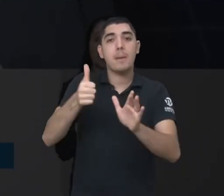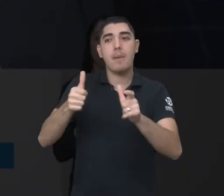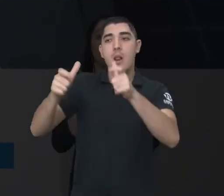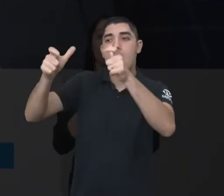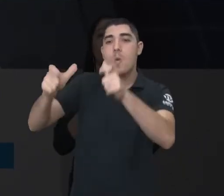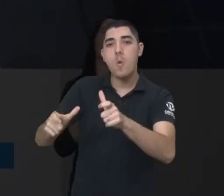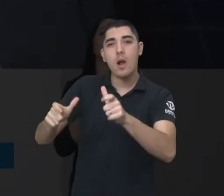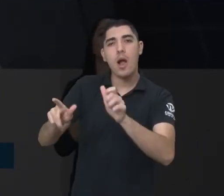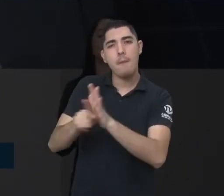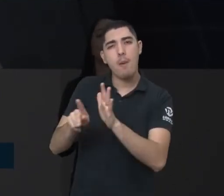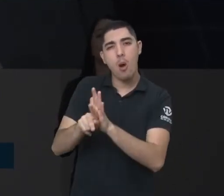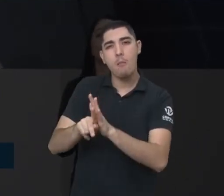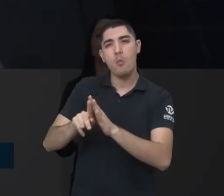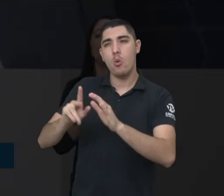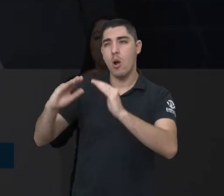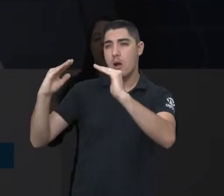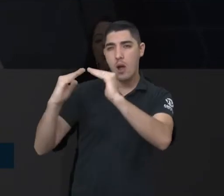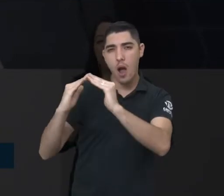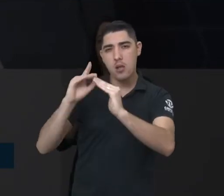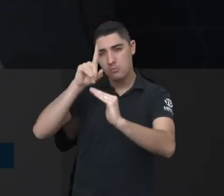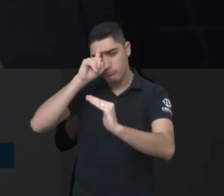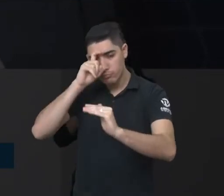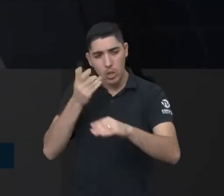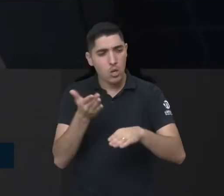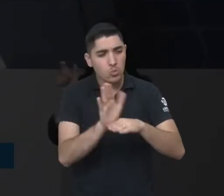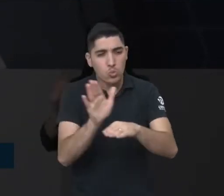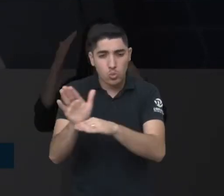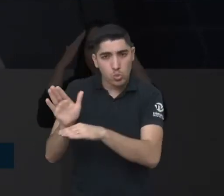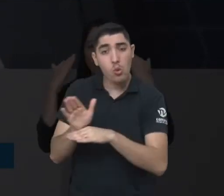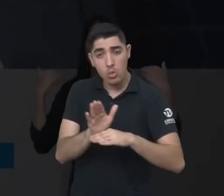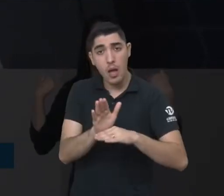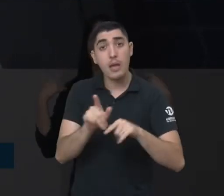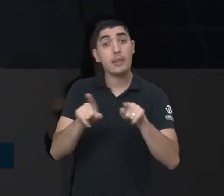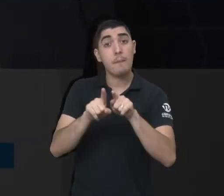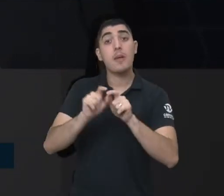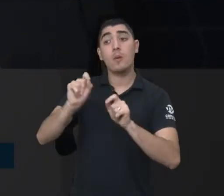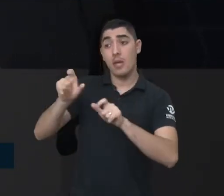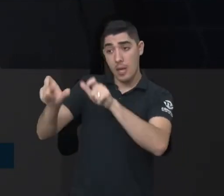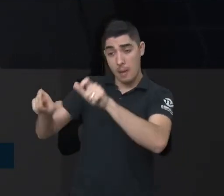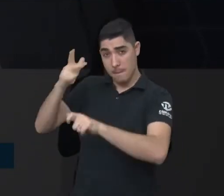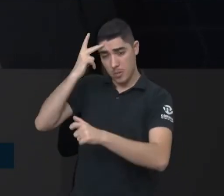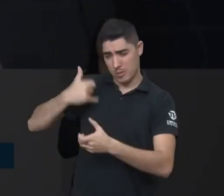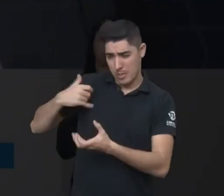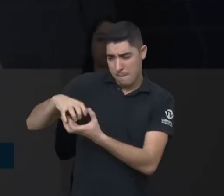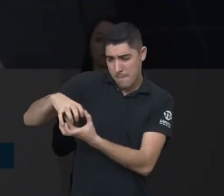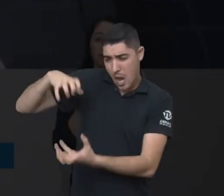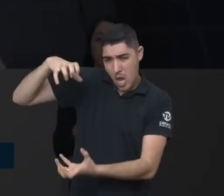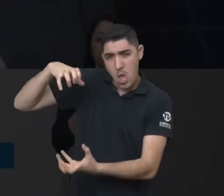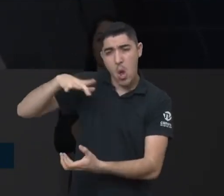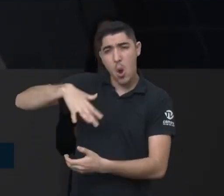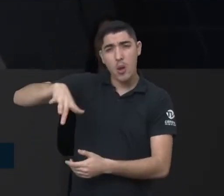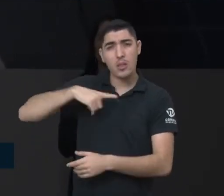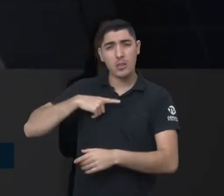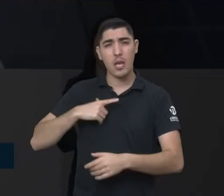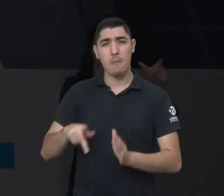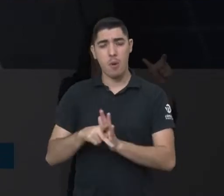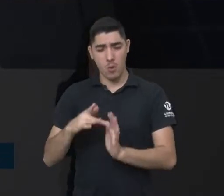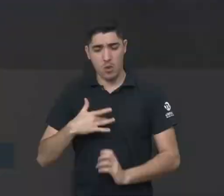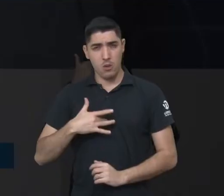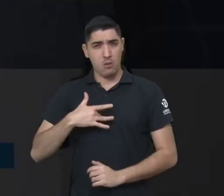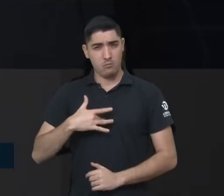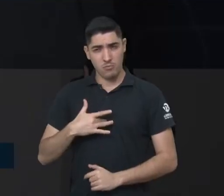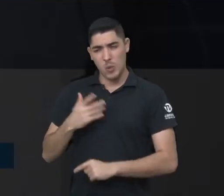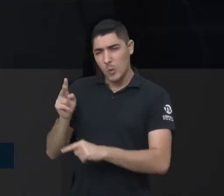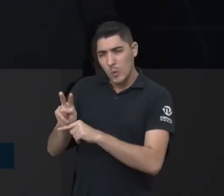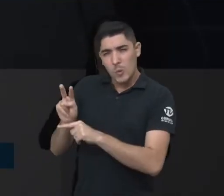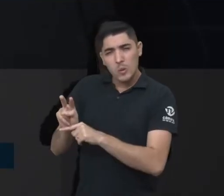Maria Imaculada e um primeiro asilo Santa Teresinha para doentes tuberculosos bem miseráveis, bem pobres.